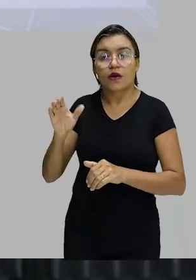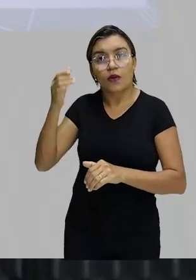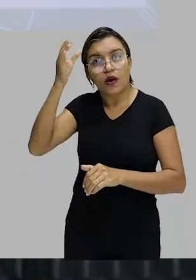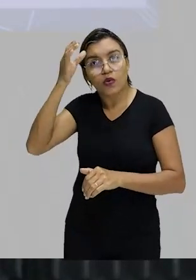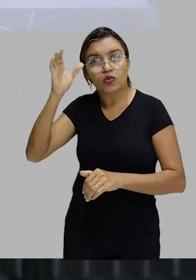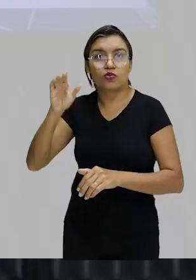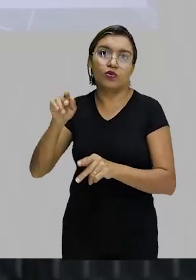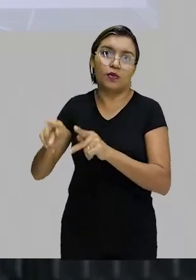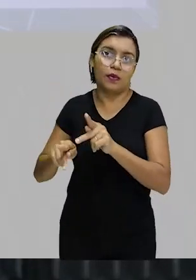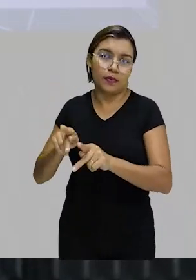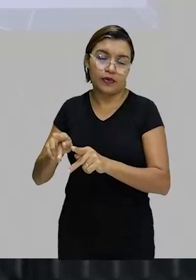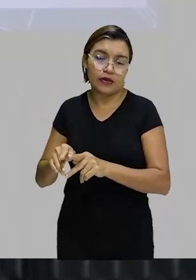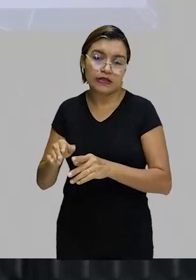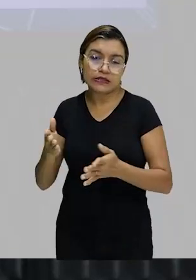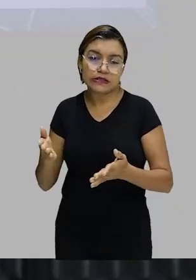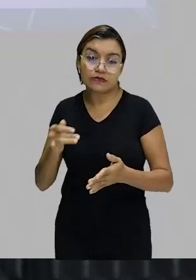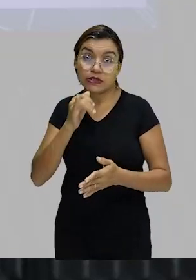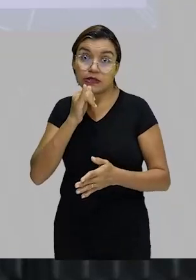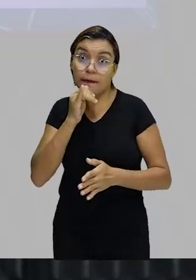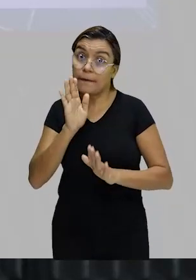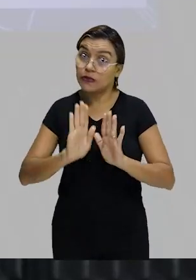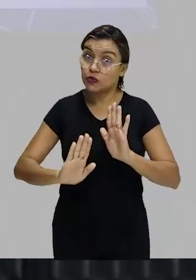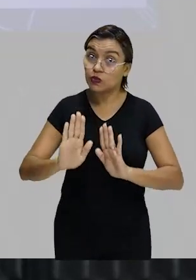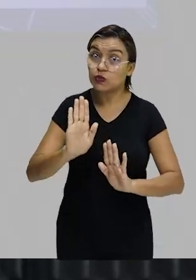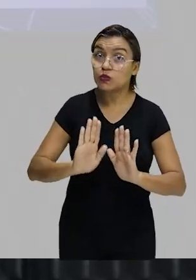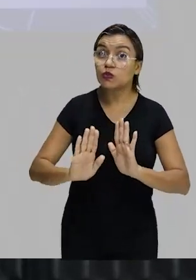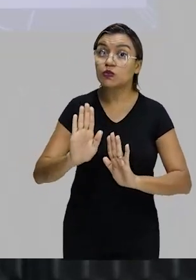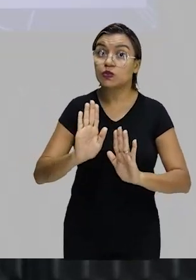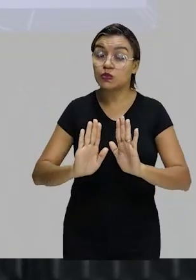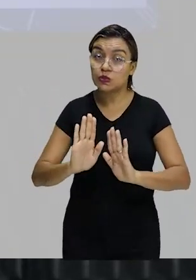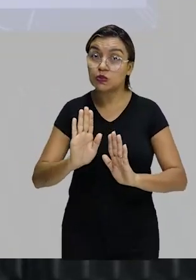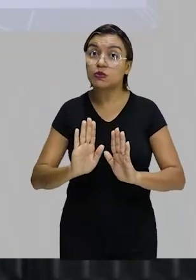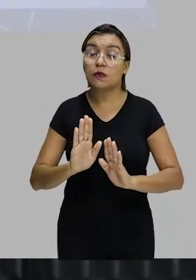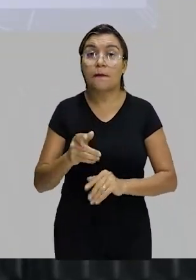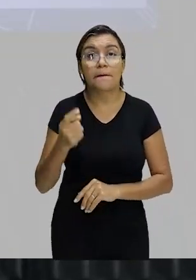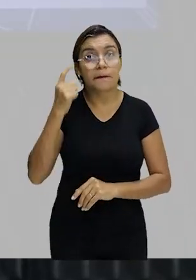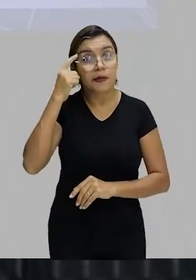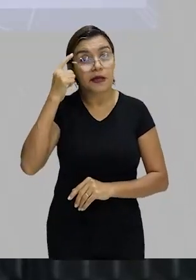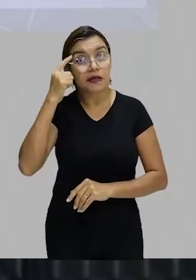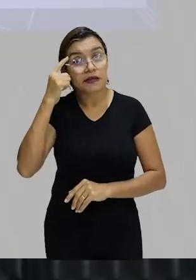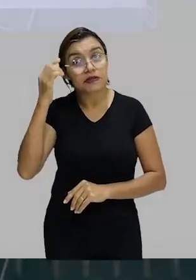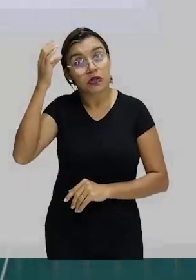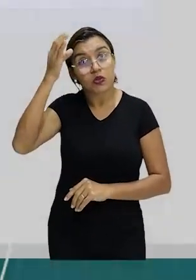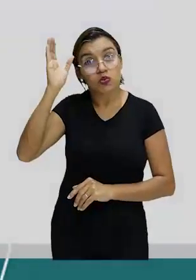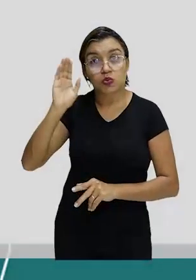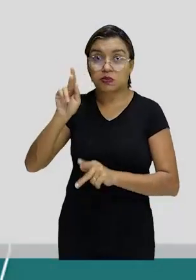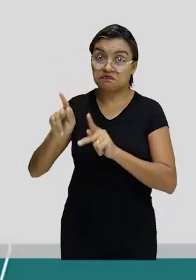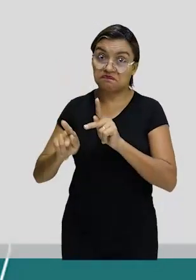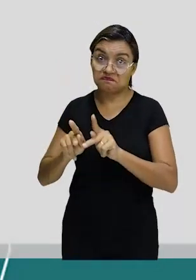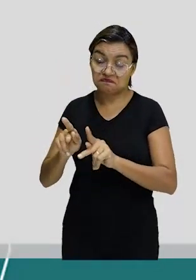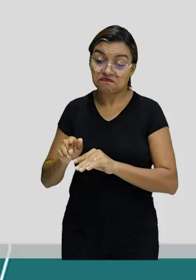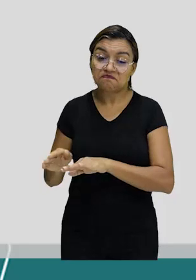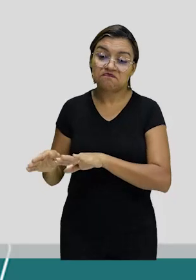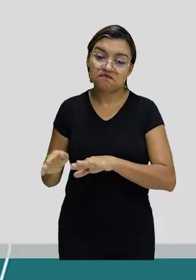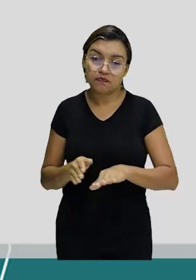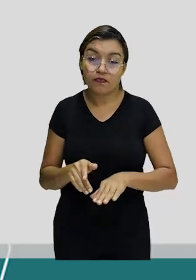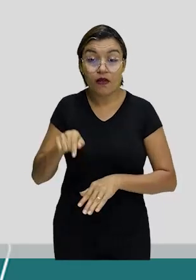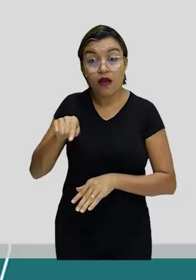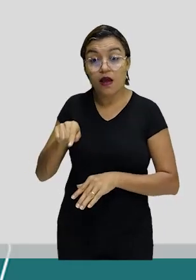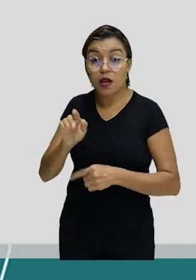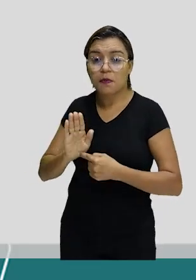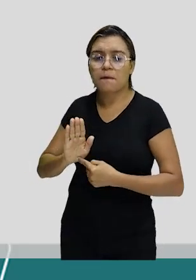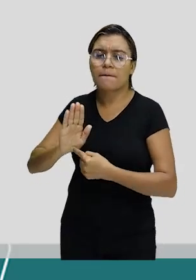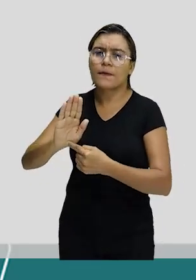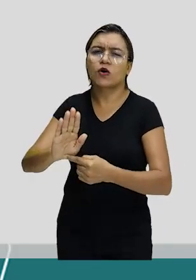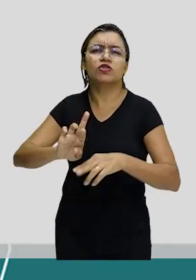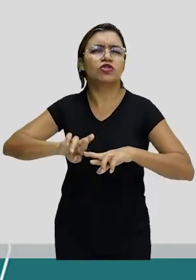não existente. Tá? Então, é um cuidado que se deve ter quando se pensa em cultura popular. A cultura popular se manifesta de